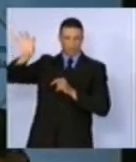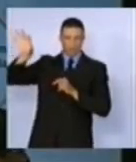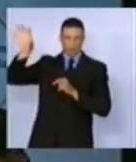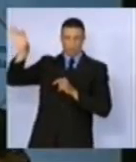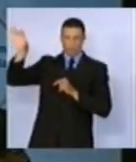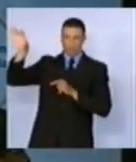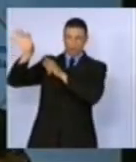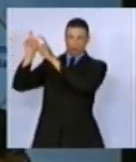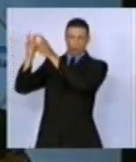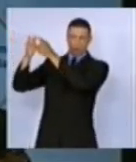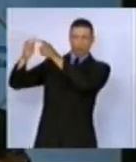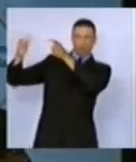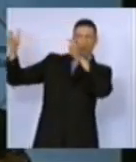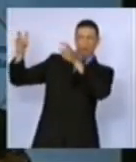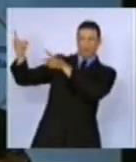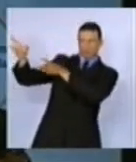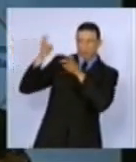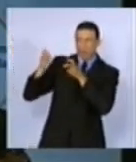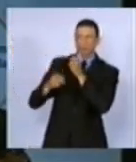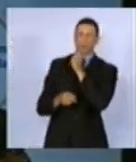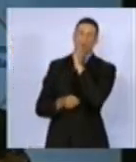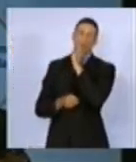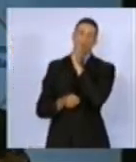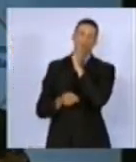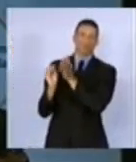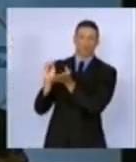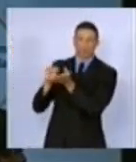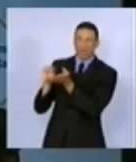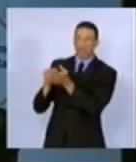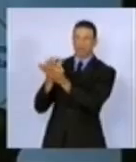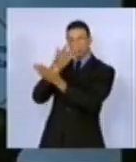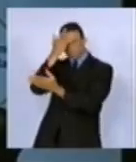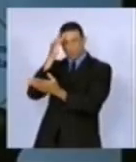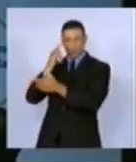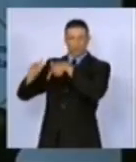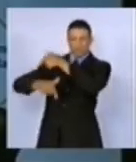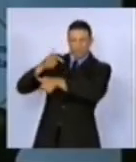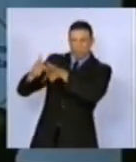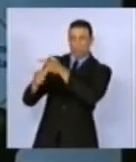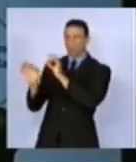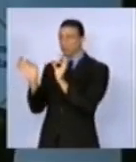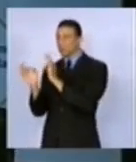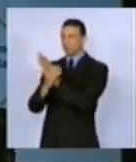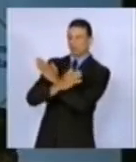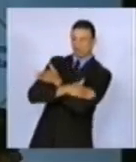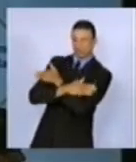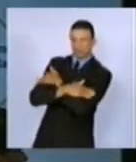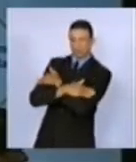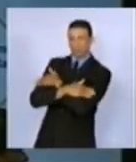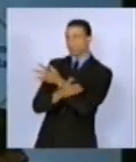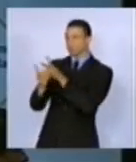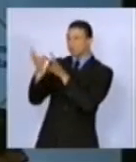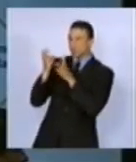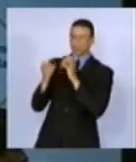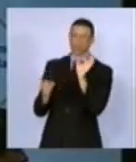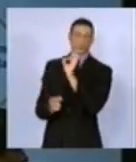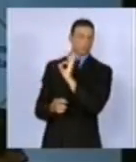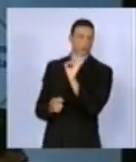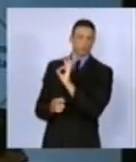significativamente você não percebe uma grande perda do número de postos de trabalho mas tá acontecendo a inversão e a